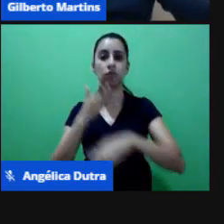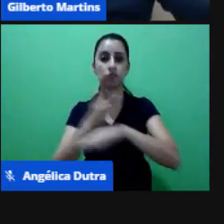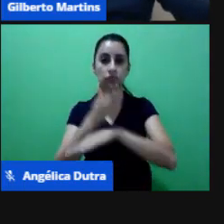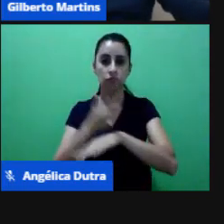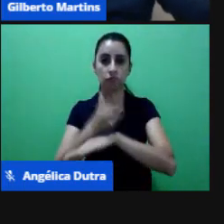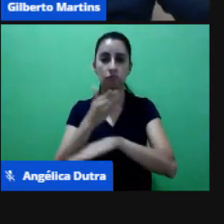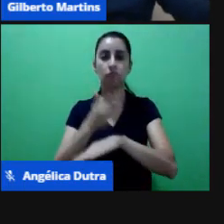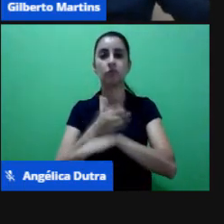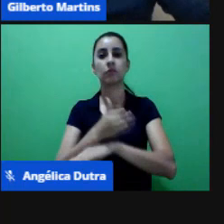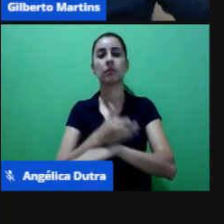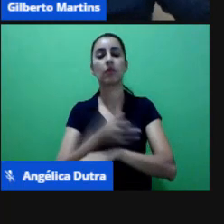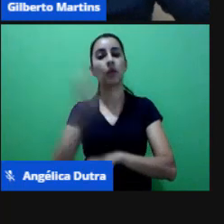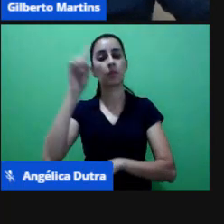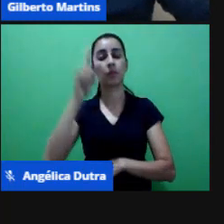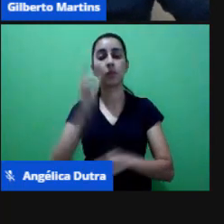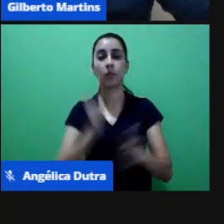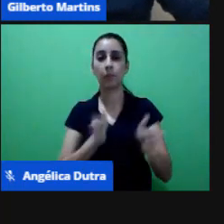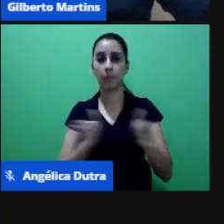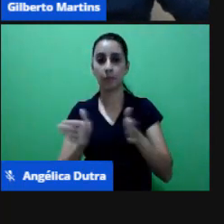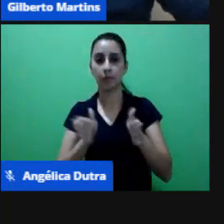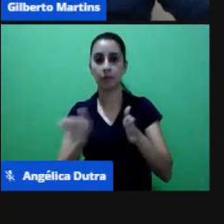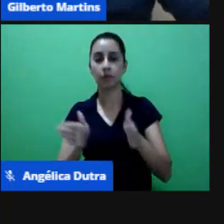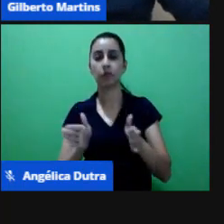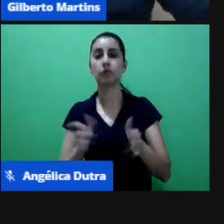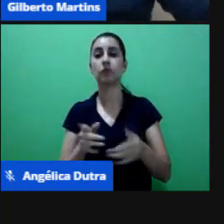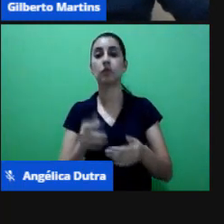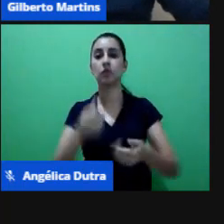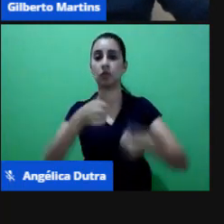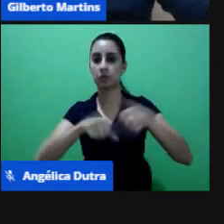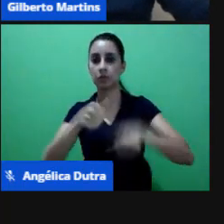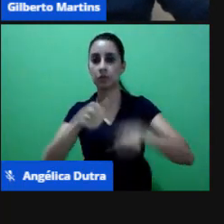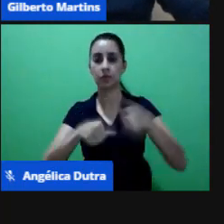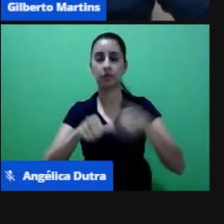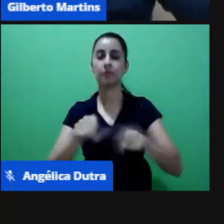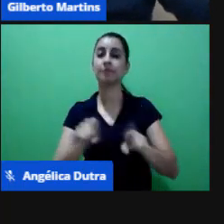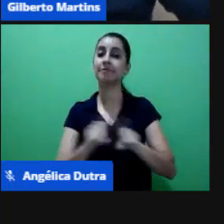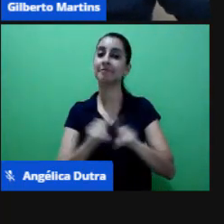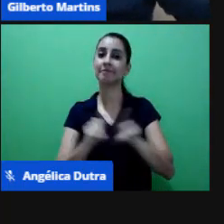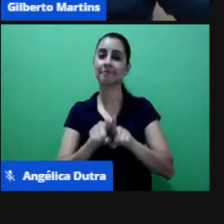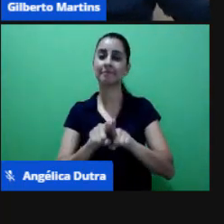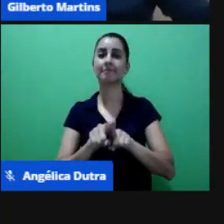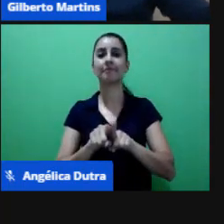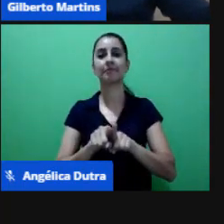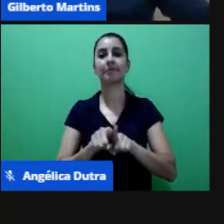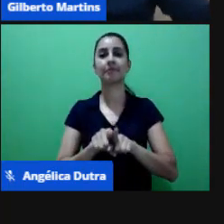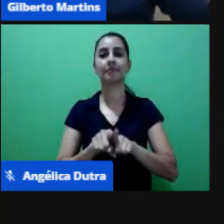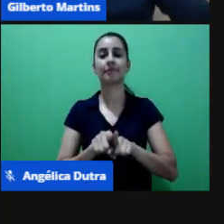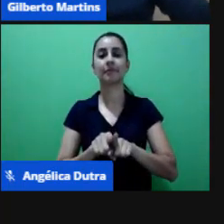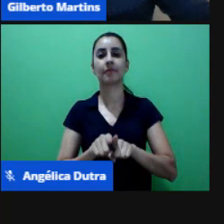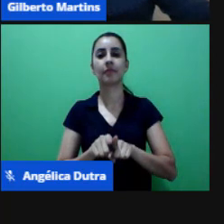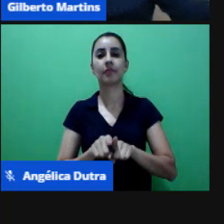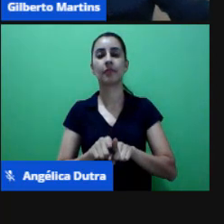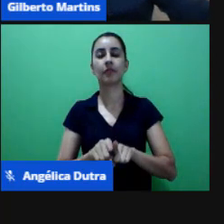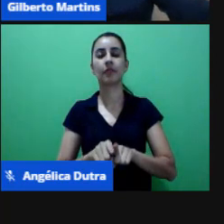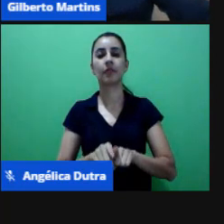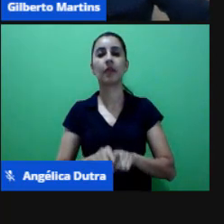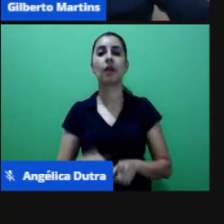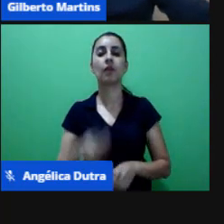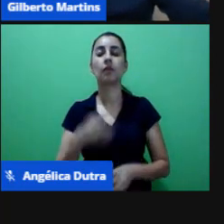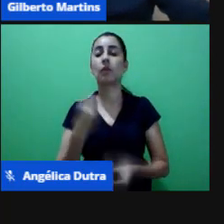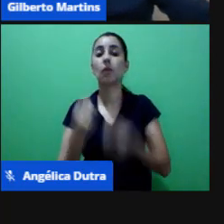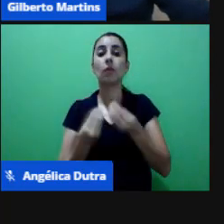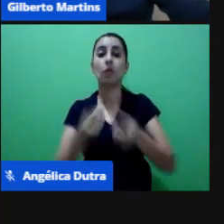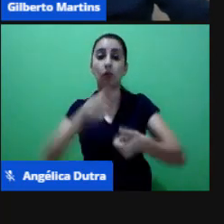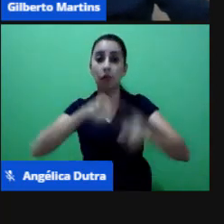ali pela DAV para o Departamento de Avaliação e terão esse respaldo em relação a avaliar esse aluno,